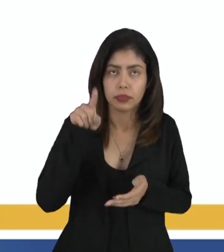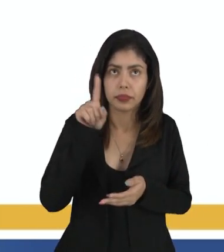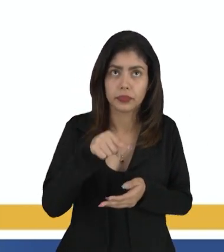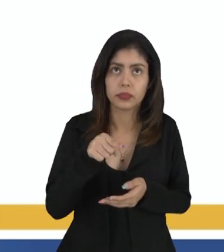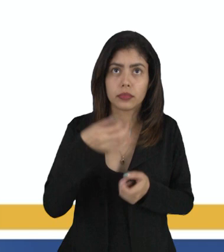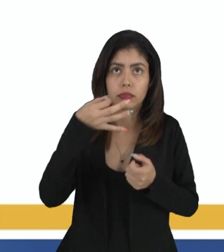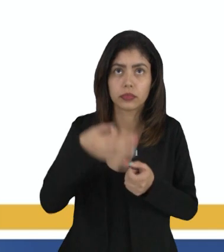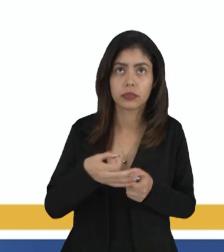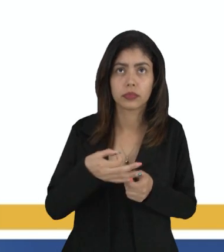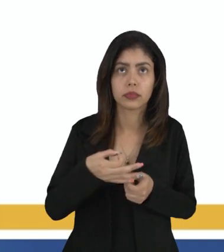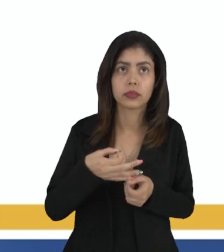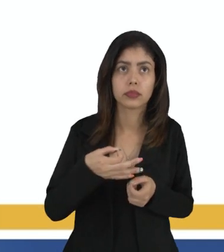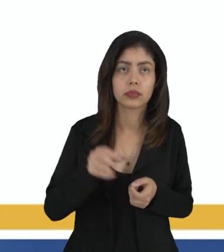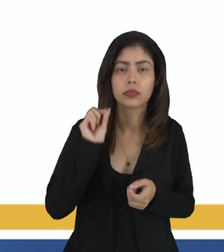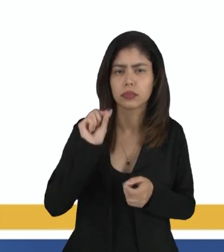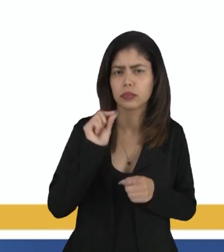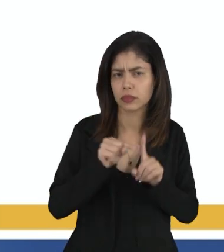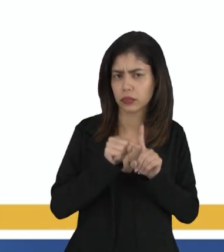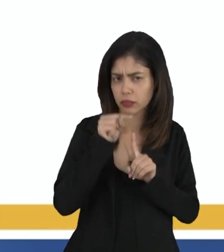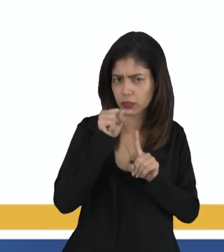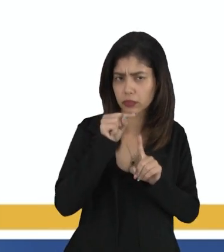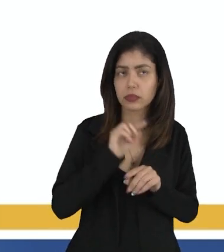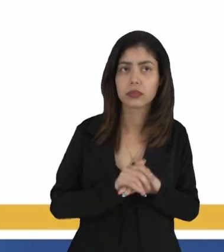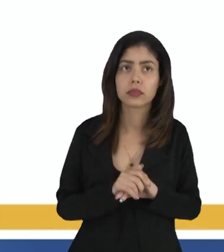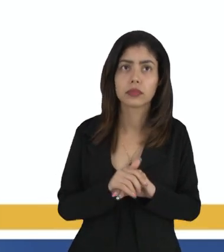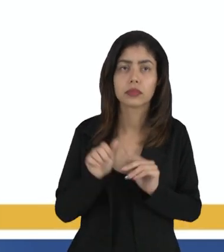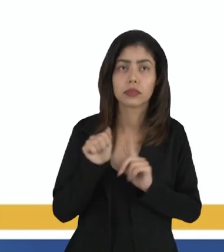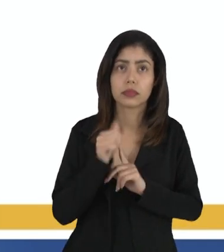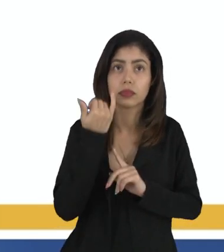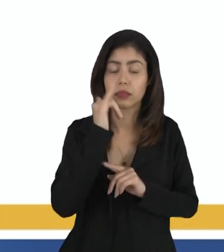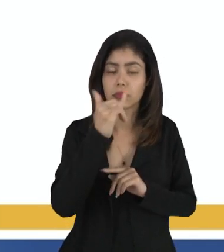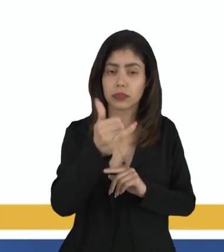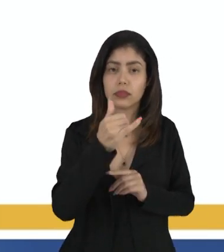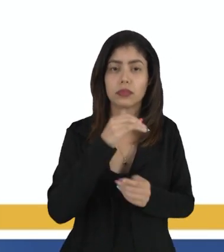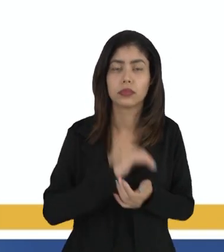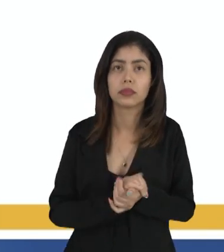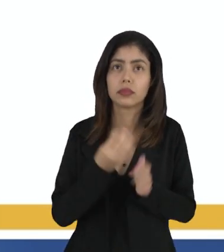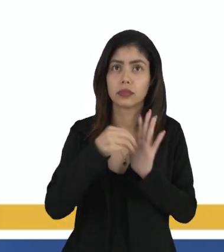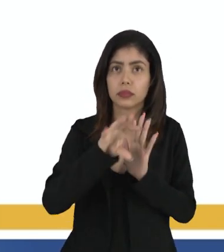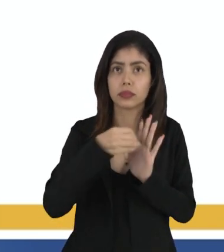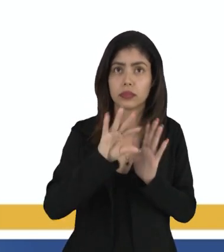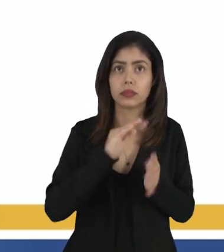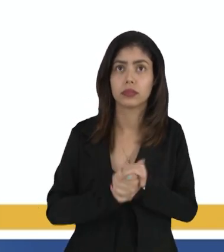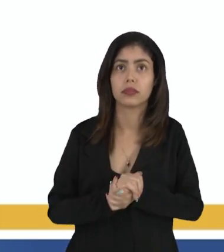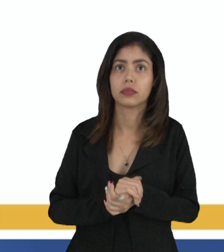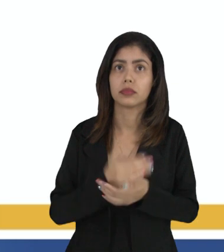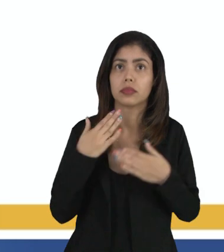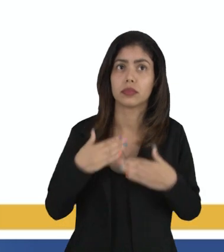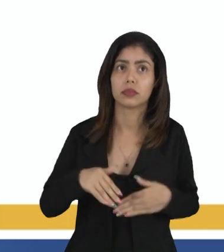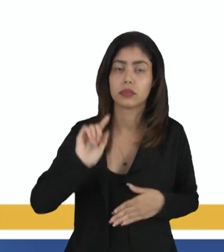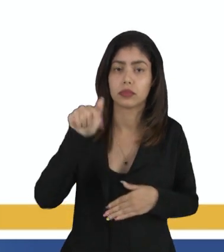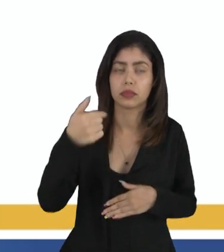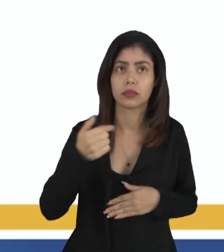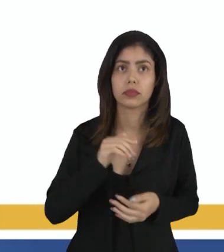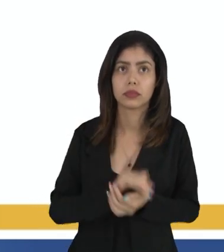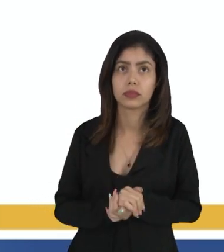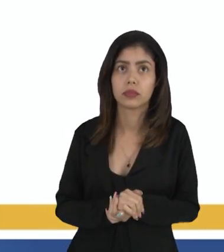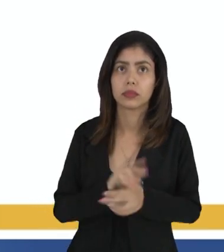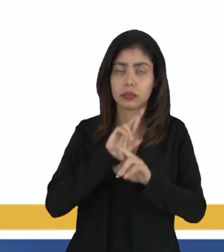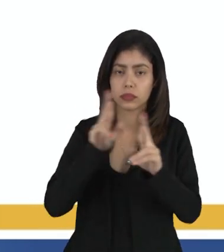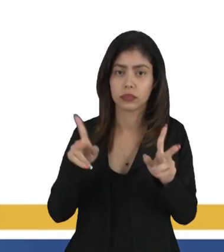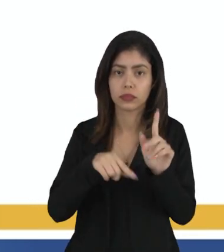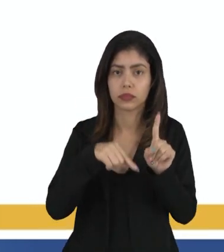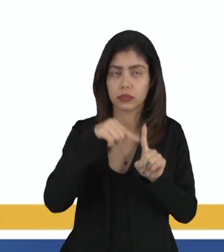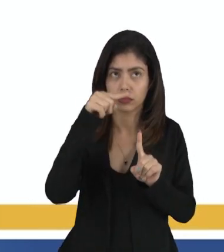a alternativa que define de forma correta o que é temperatura. Opção A energia que se transmite de um corpo para outro